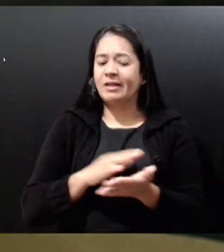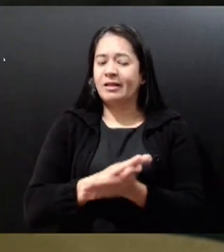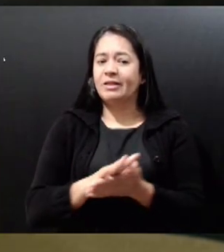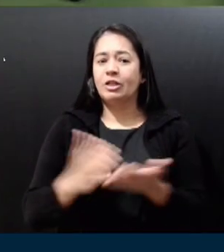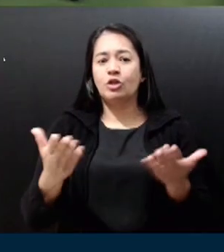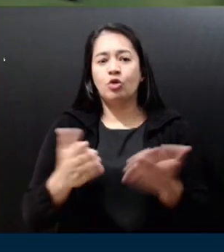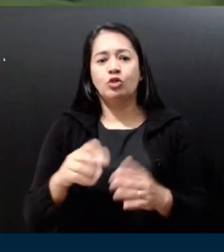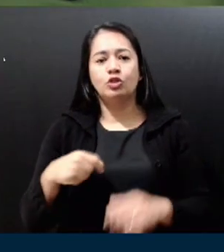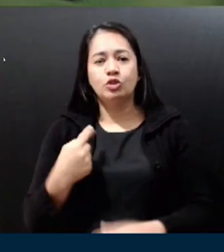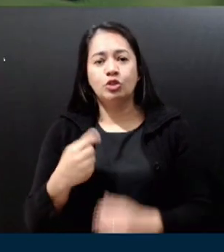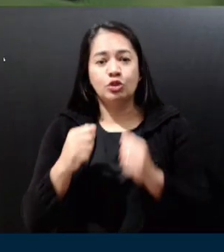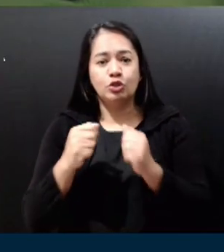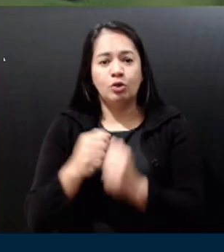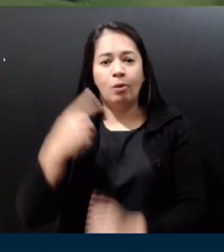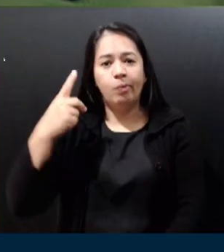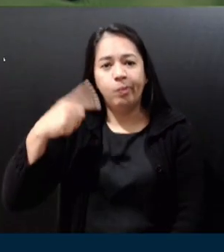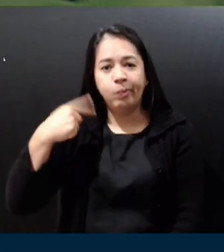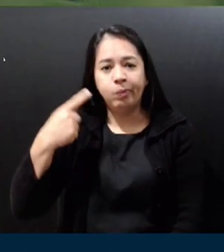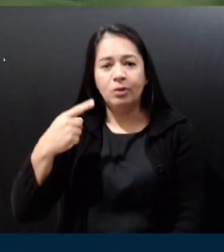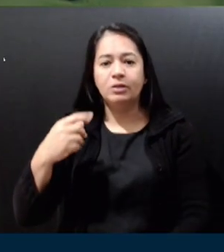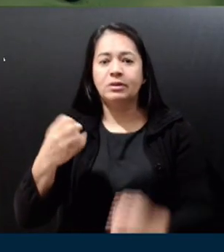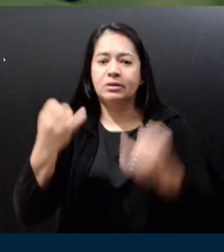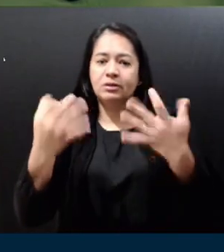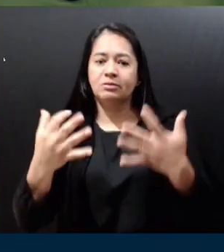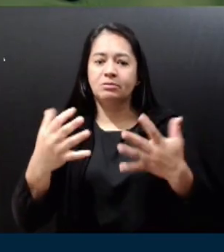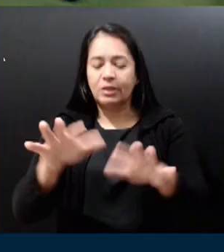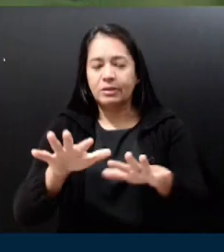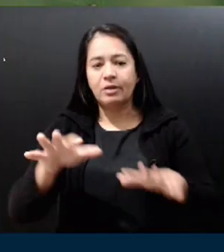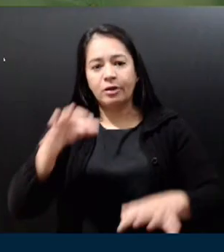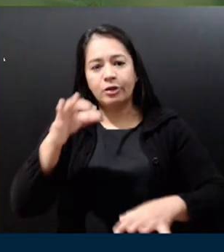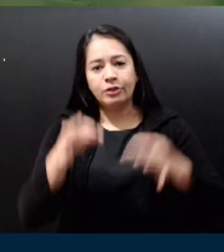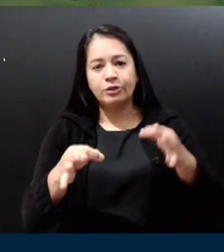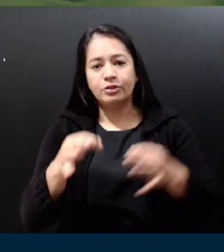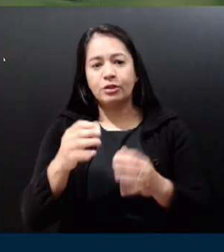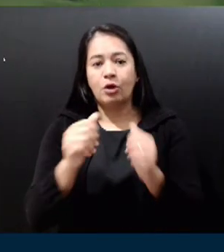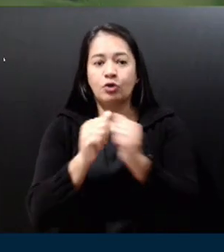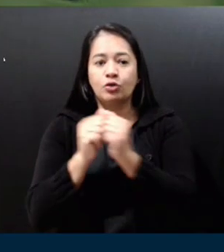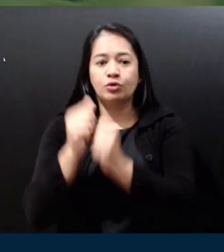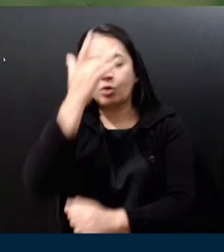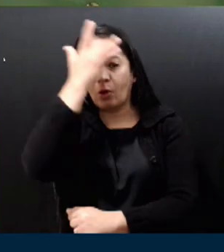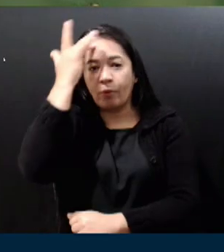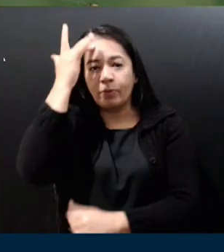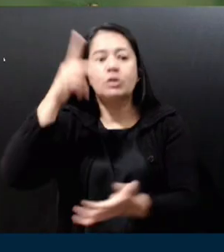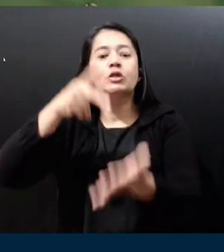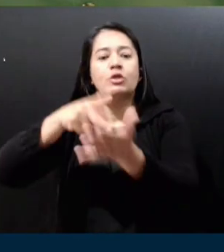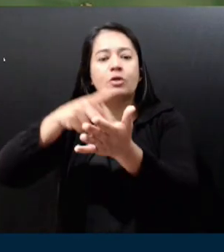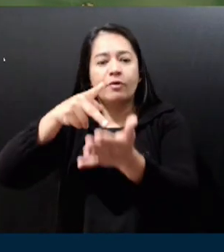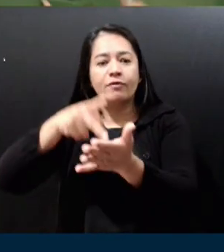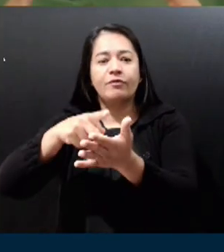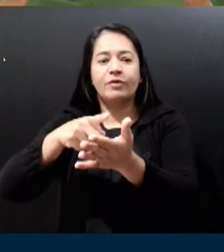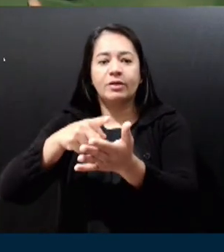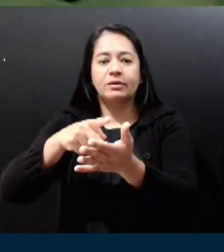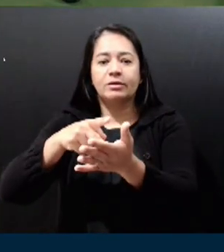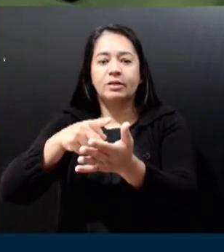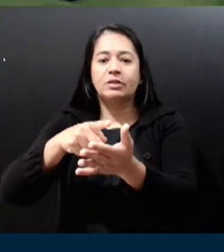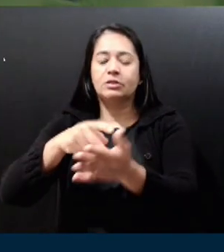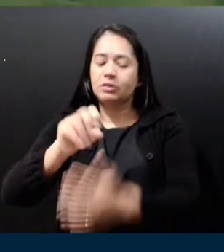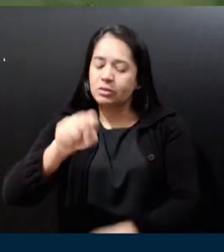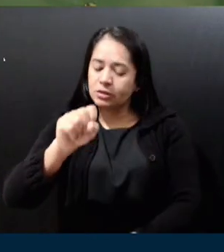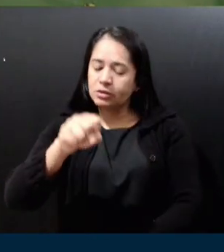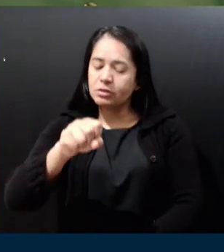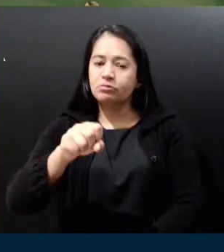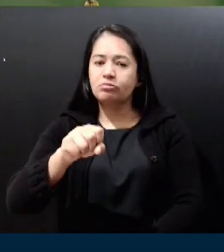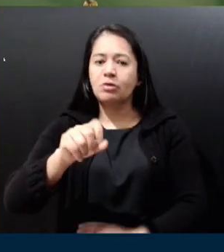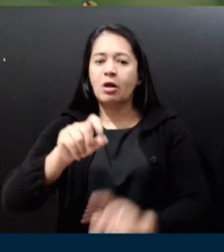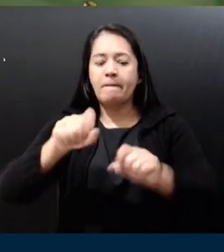questões jurídicas, nós estamos falando com pessoas que realmente elas têm sim a propriedade,